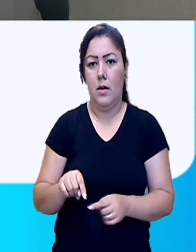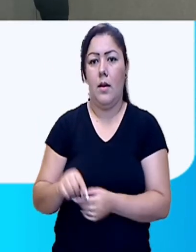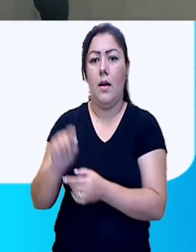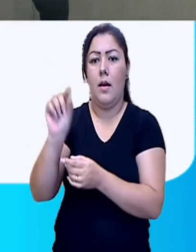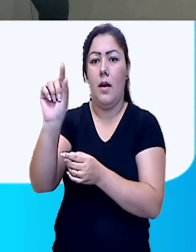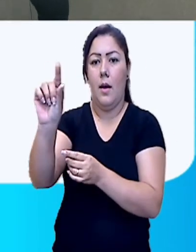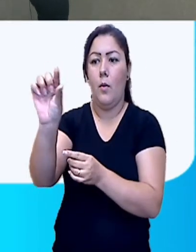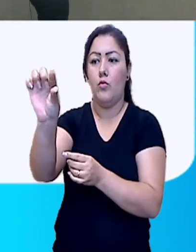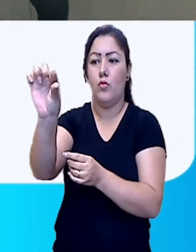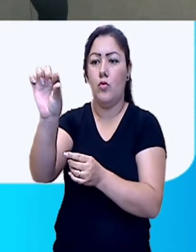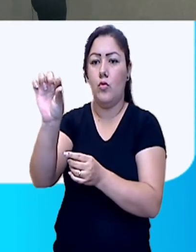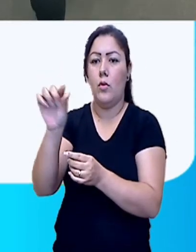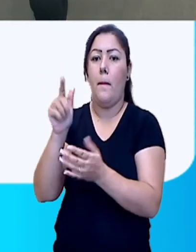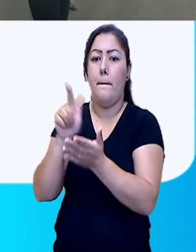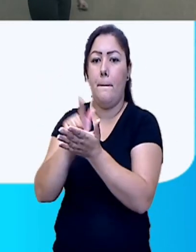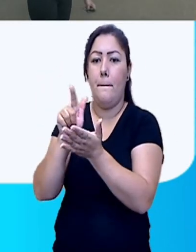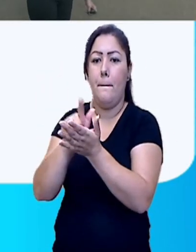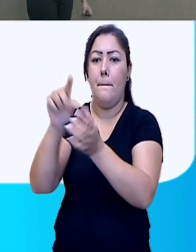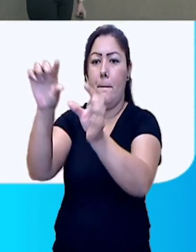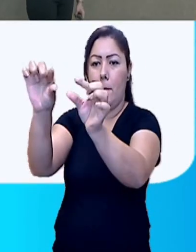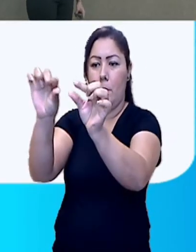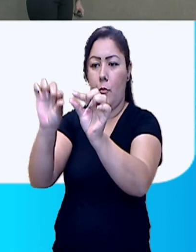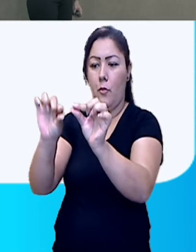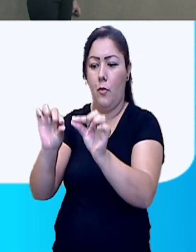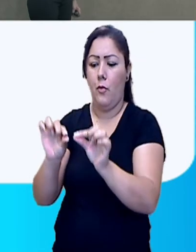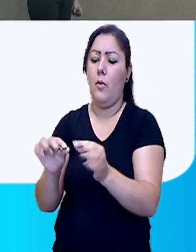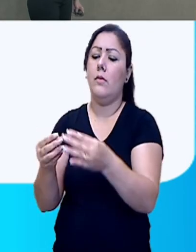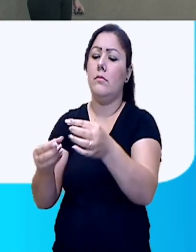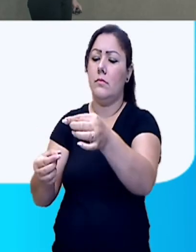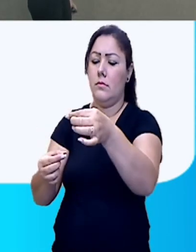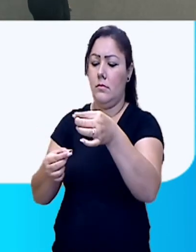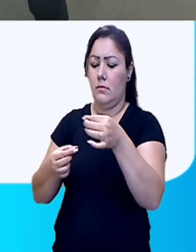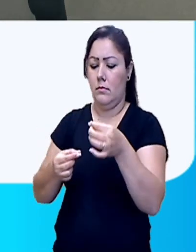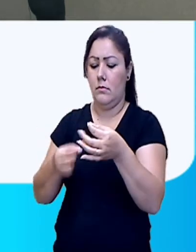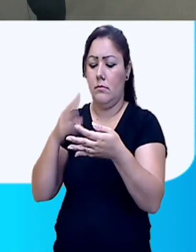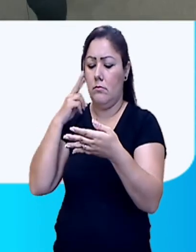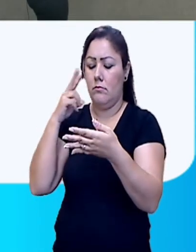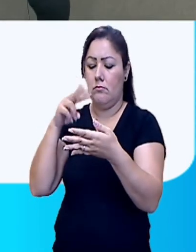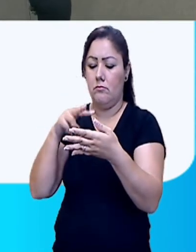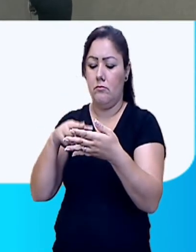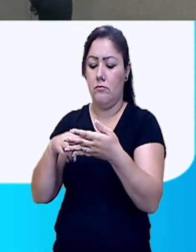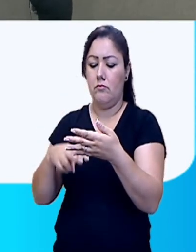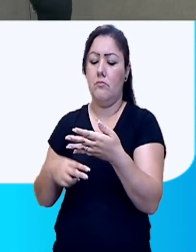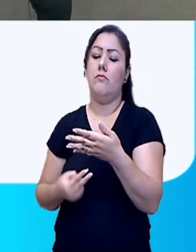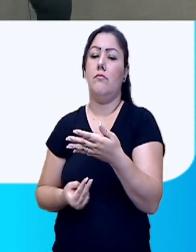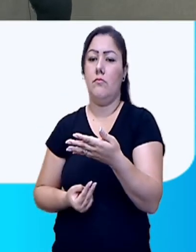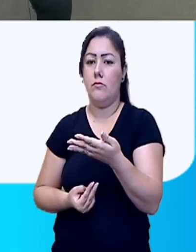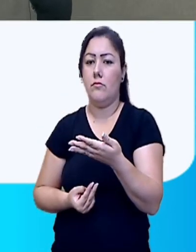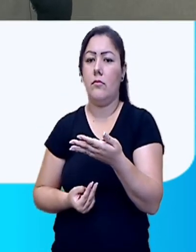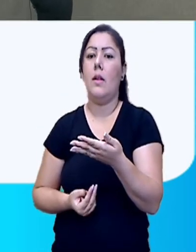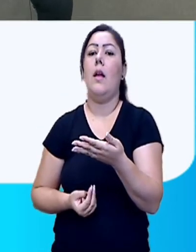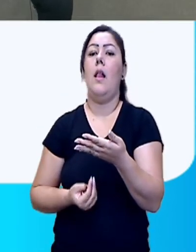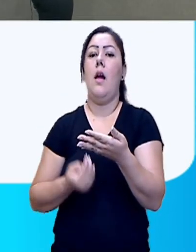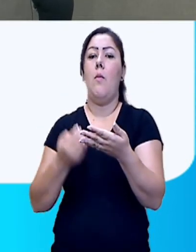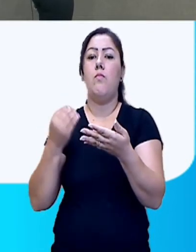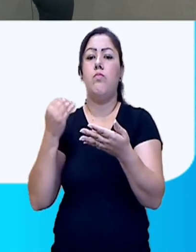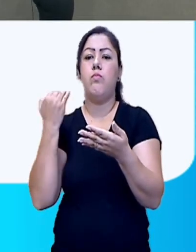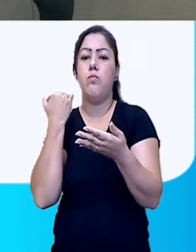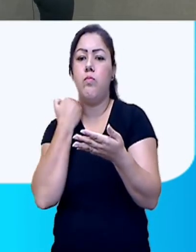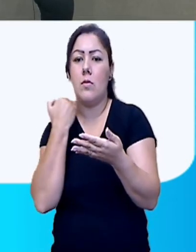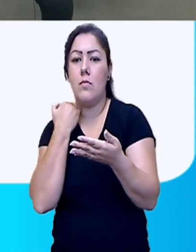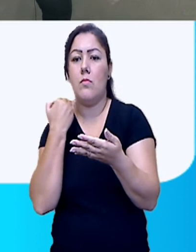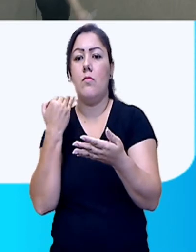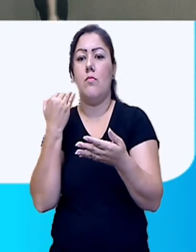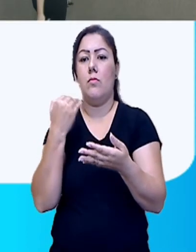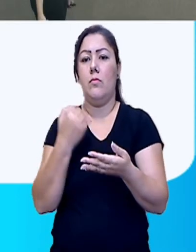Então, eu tenho extrato, né, um exemplo de um extrato bancário de Roberto. Tá, aqui está o banco, extrato, está